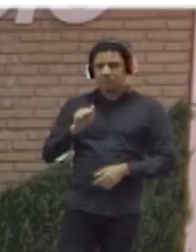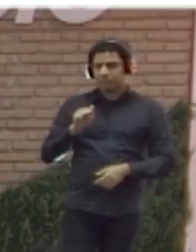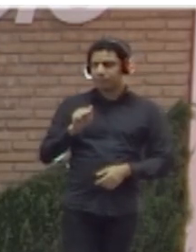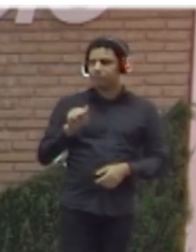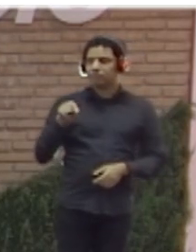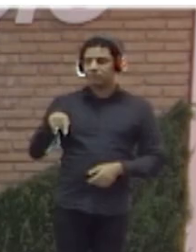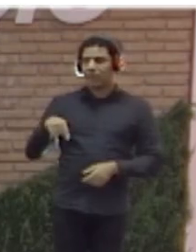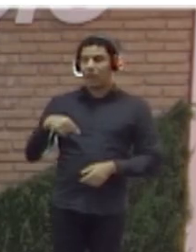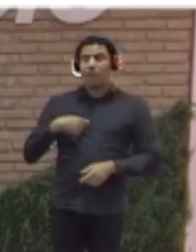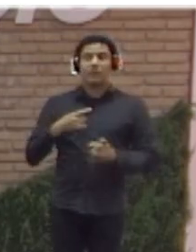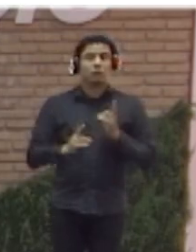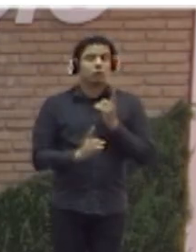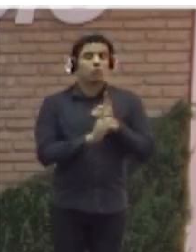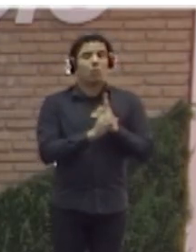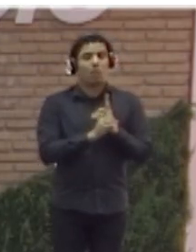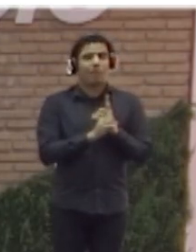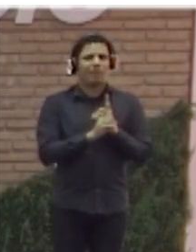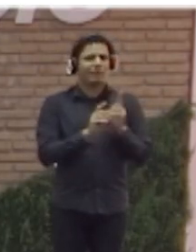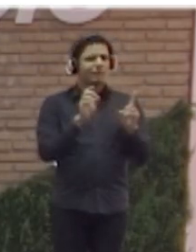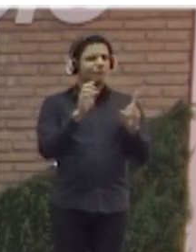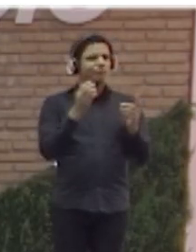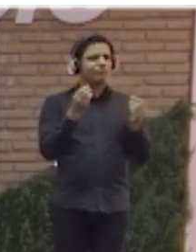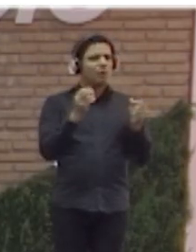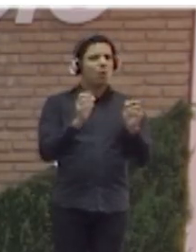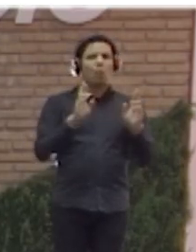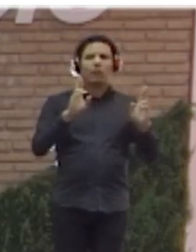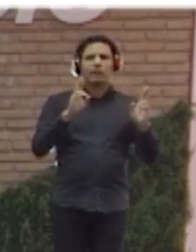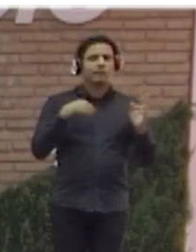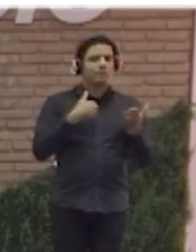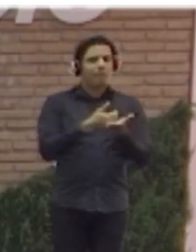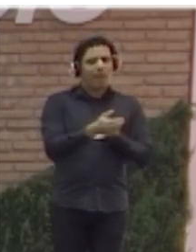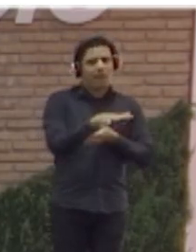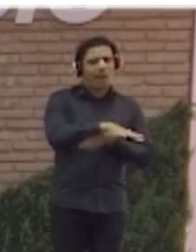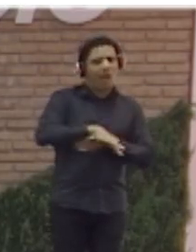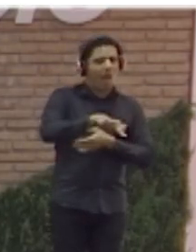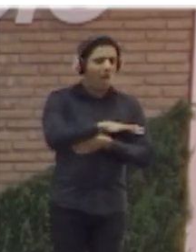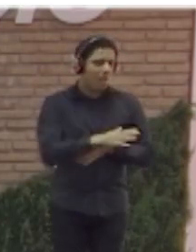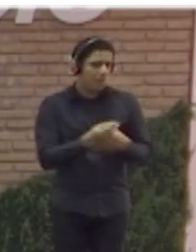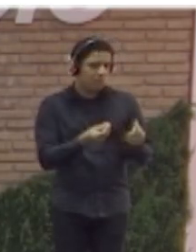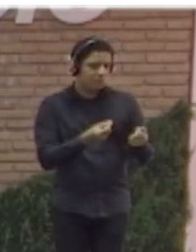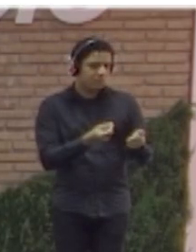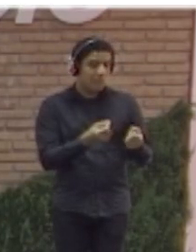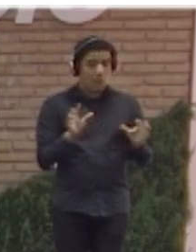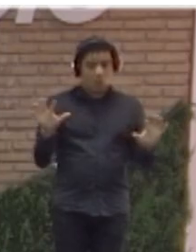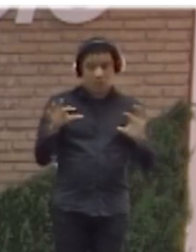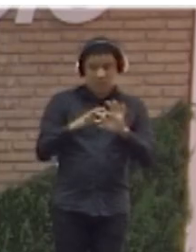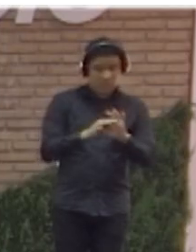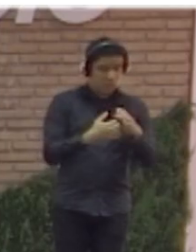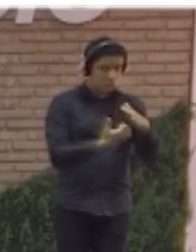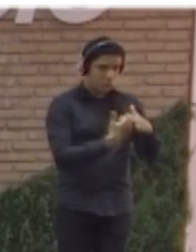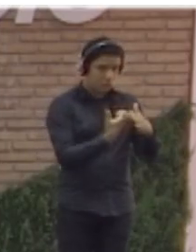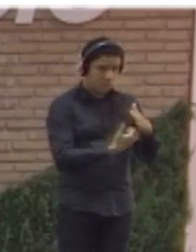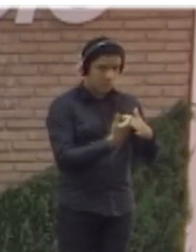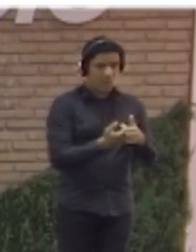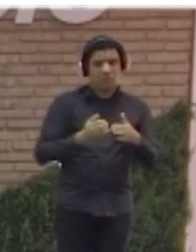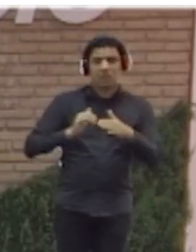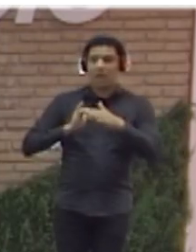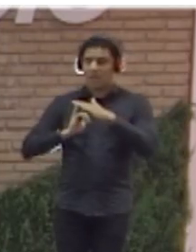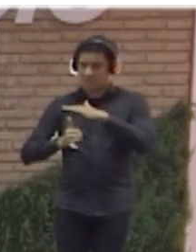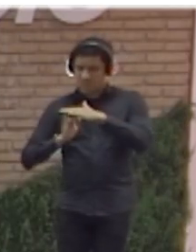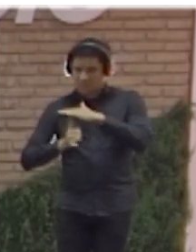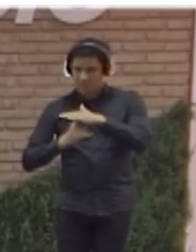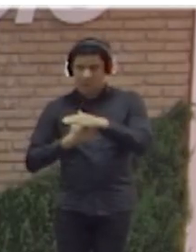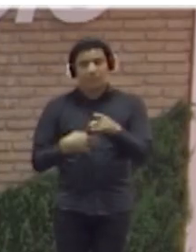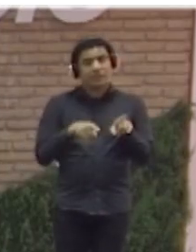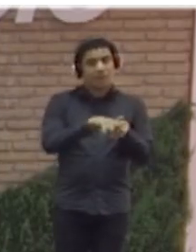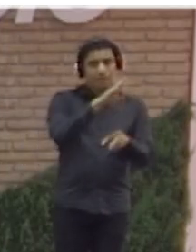futuras, para informar os diferentes atores da indústria e criar conexões entre startups, corporações, o setor público e a